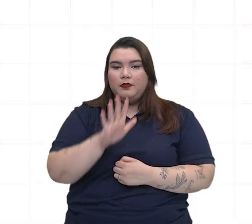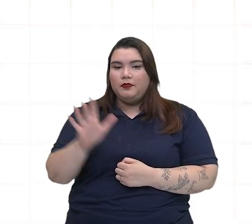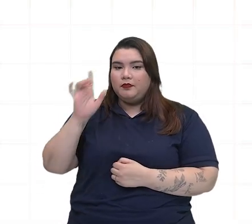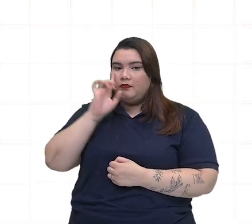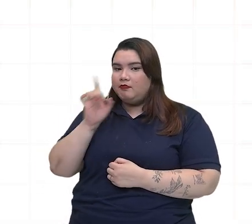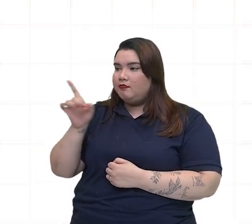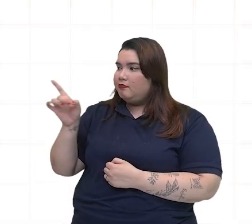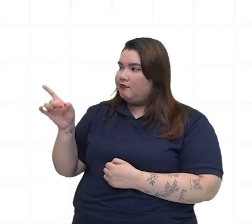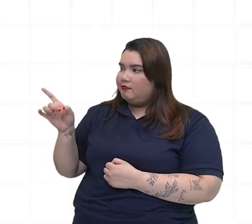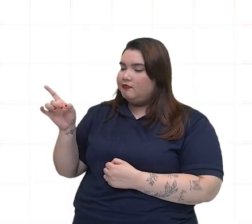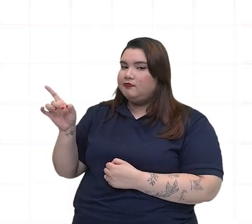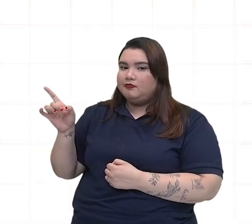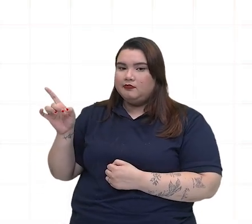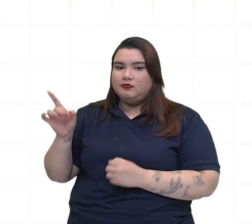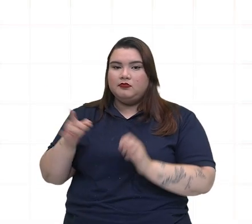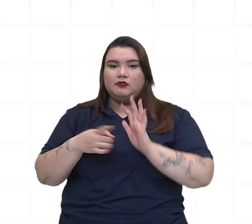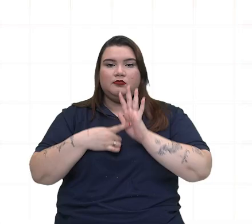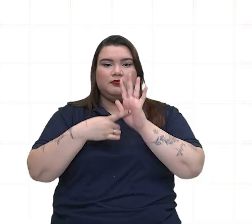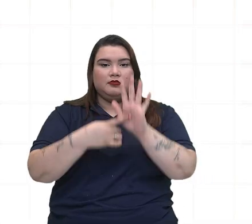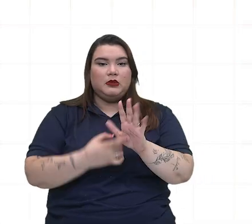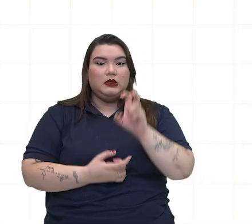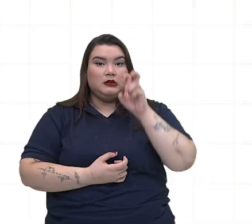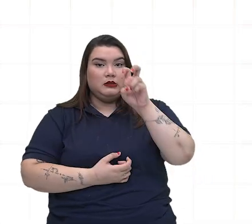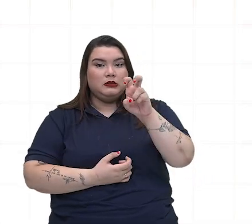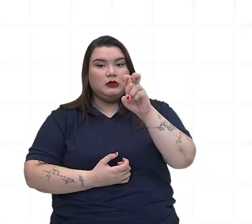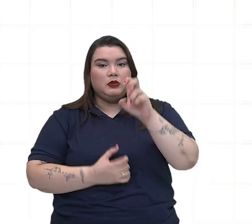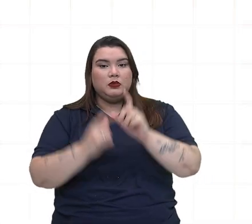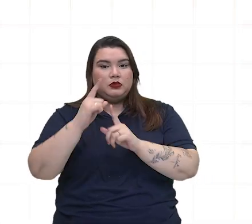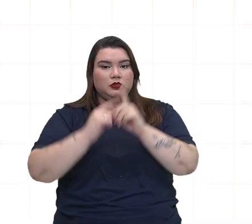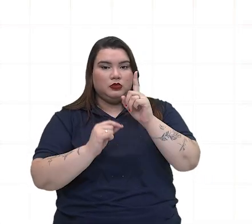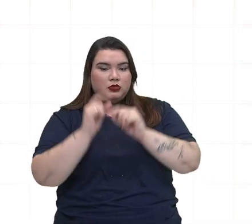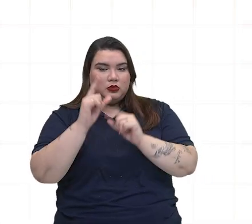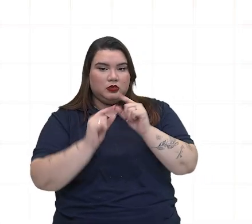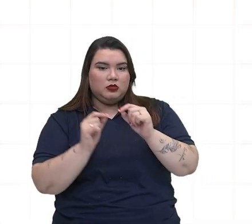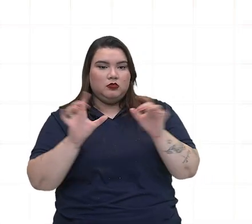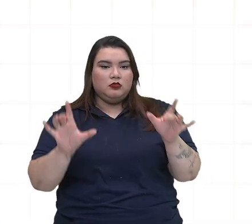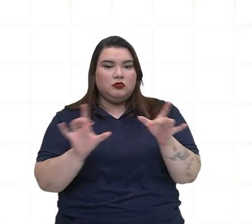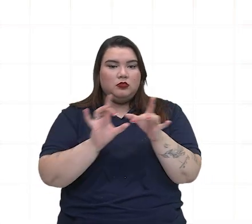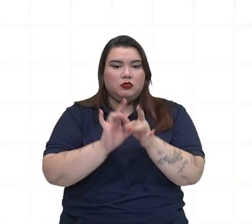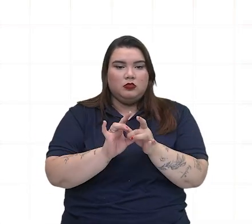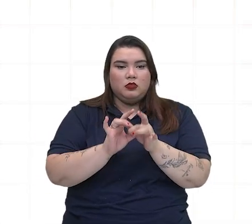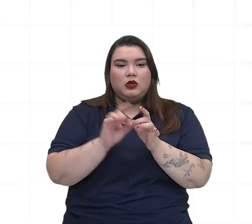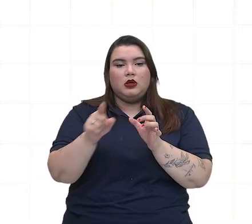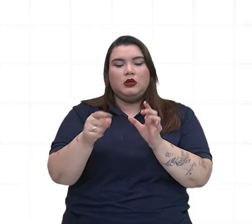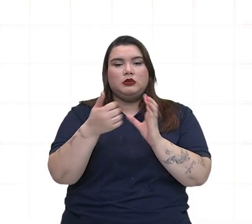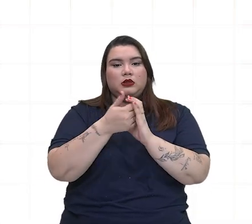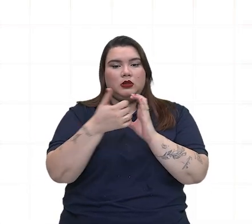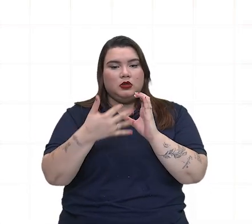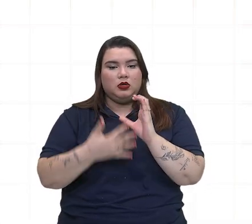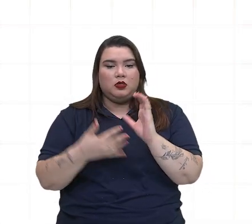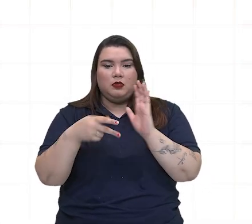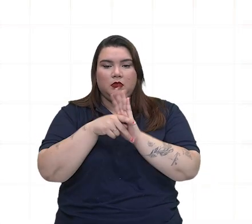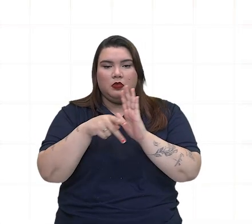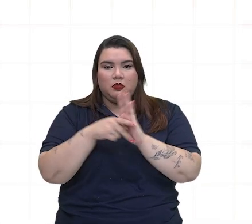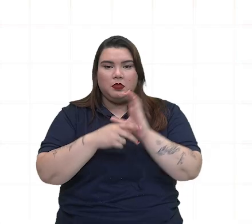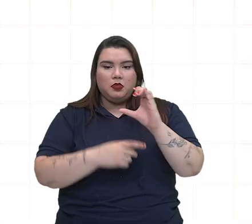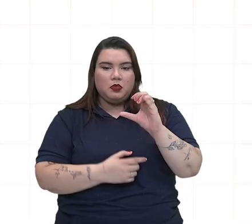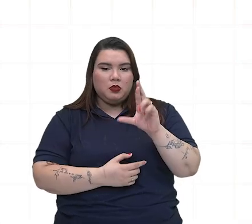vocês podem observar as 5 estrelas que compõem o Cruzeiro do Sul. E